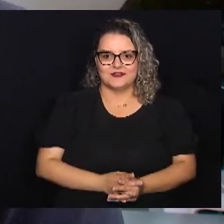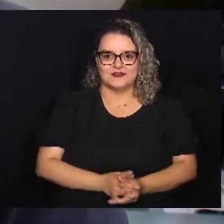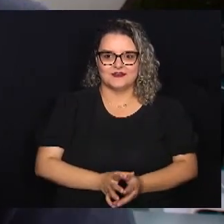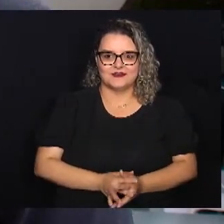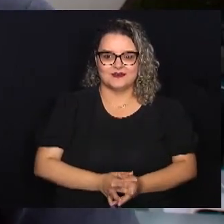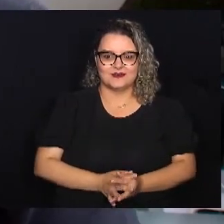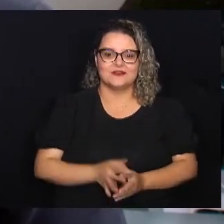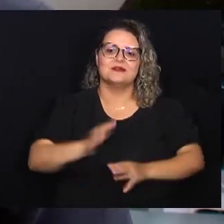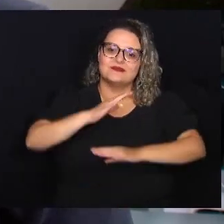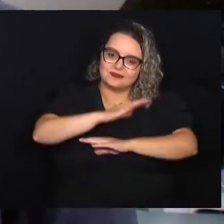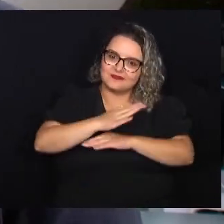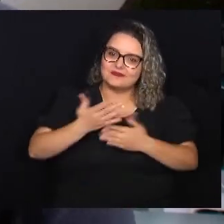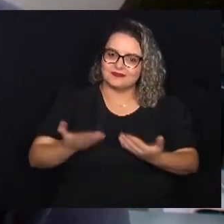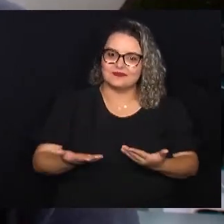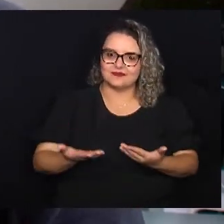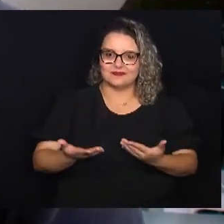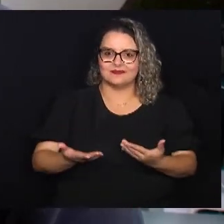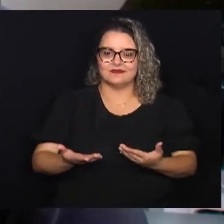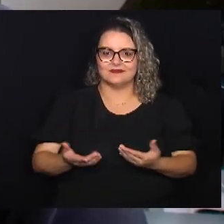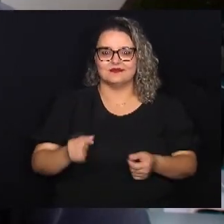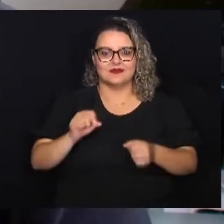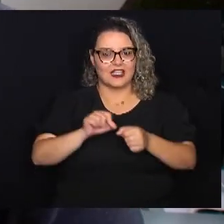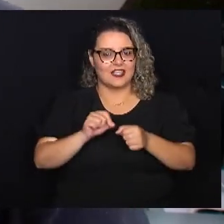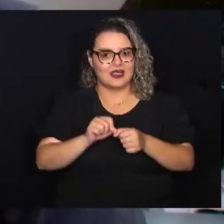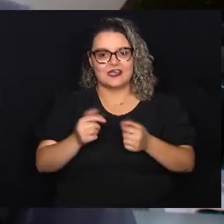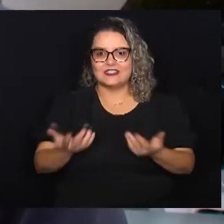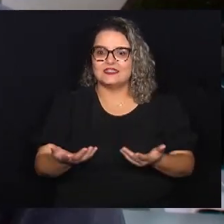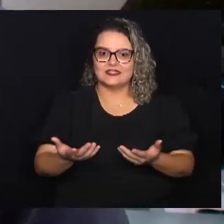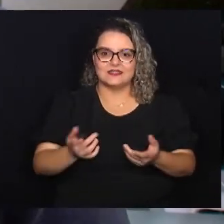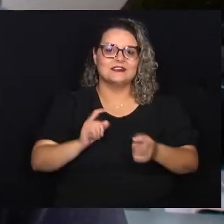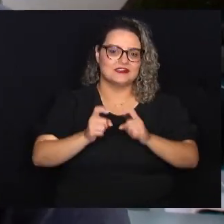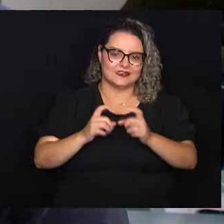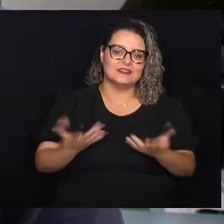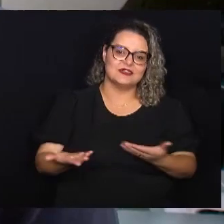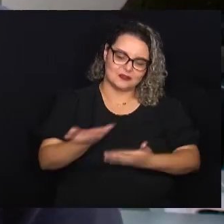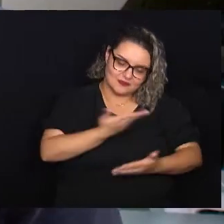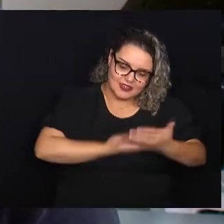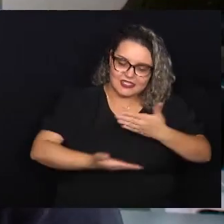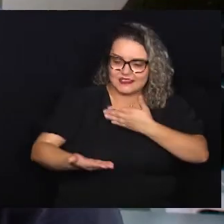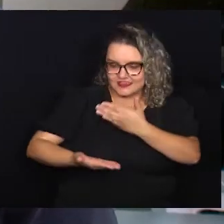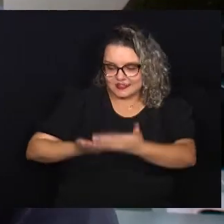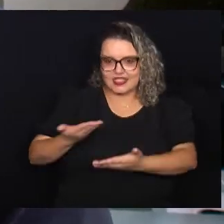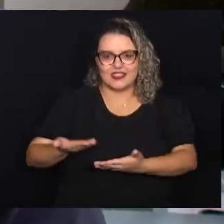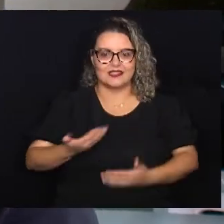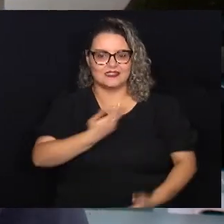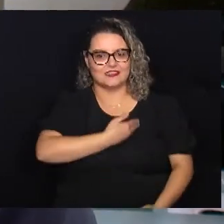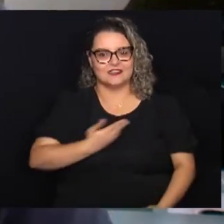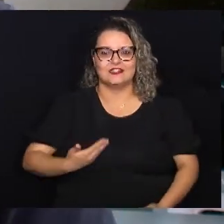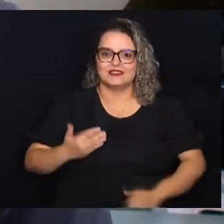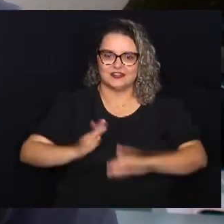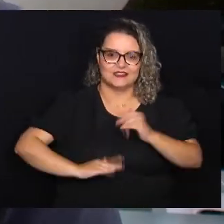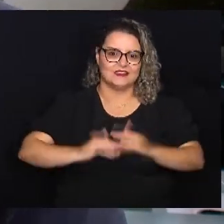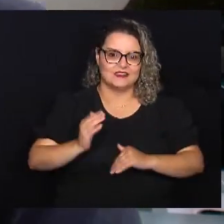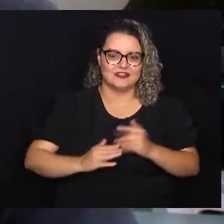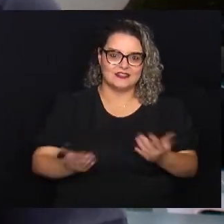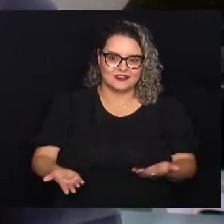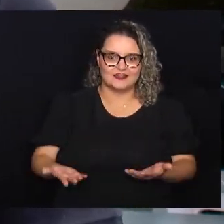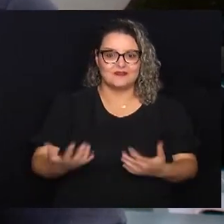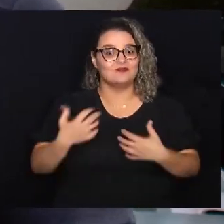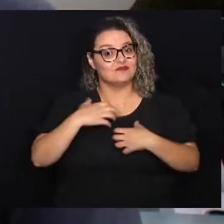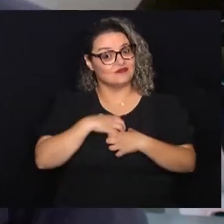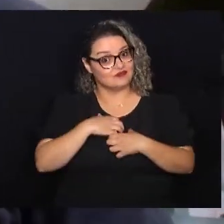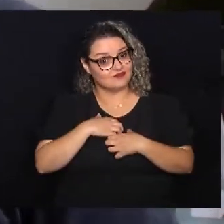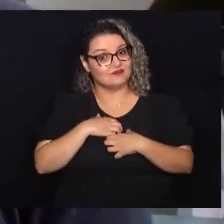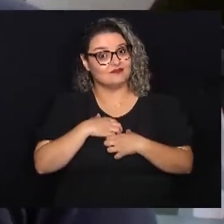E a Câmara vai faz uma reunião, uma integração entre os servidores. E você se